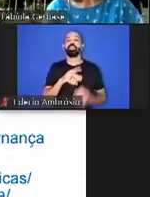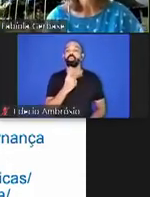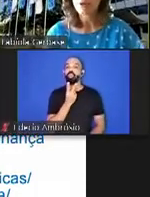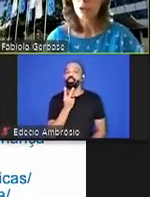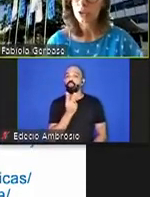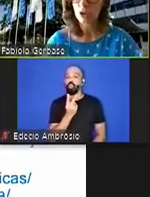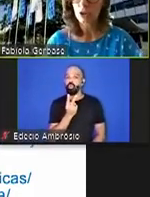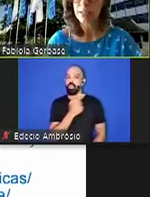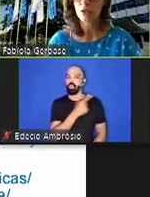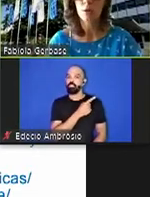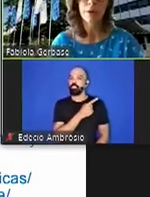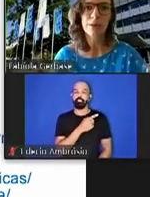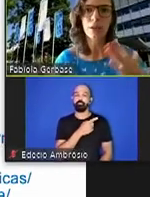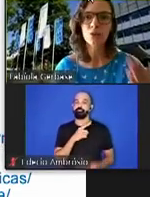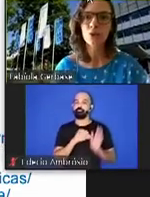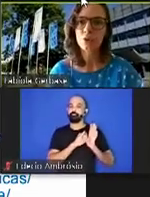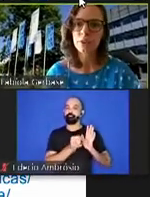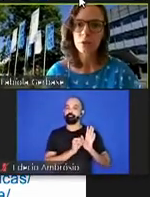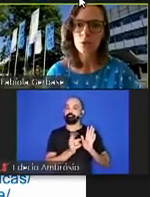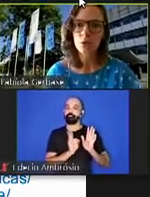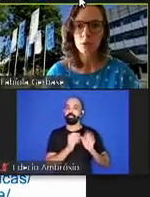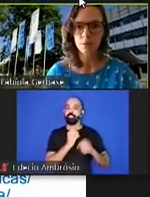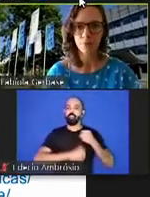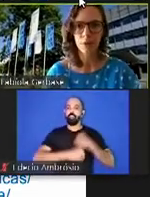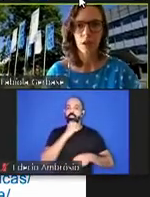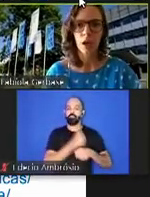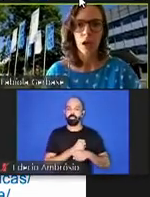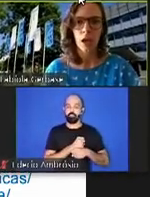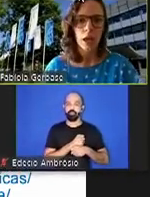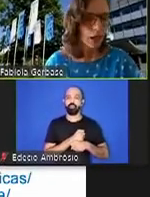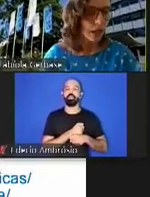aí, que não tiveram editais lançados no ano passado, que foi o Vintacos,